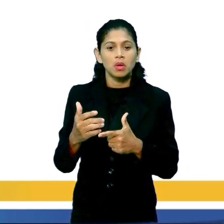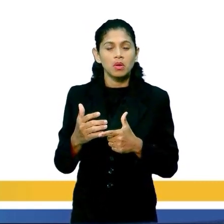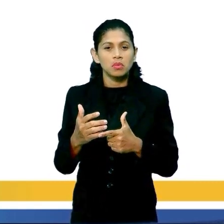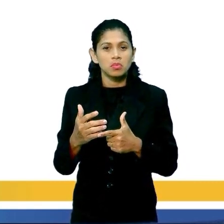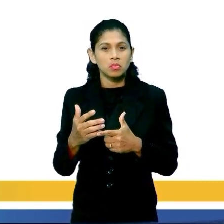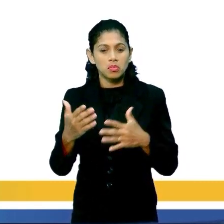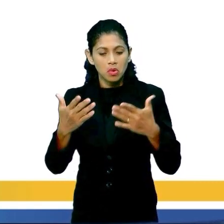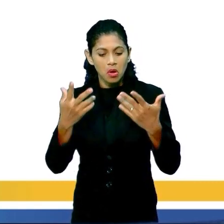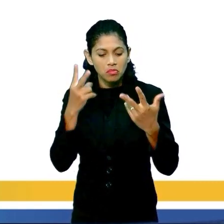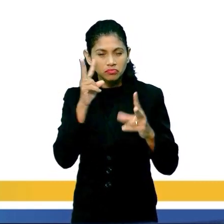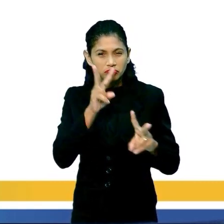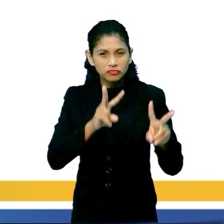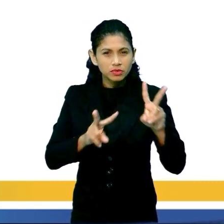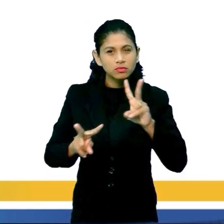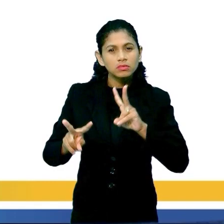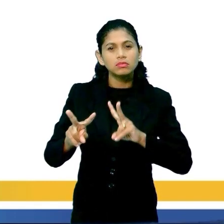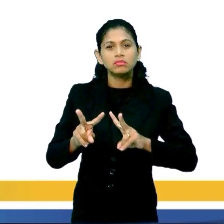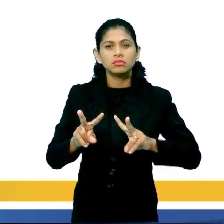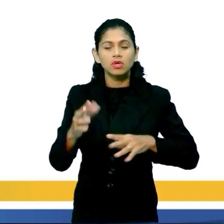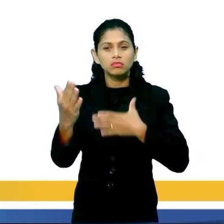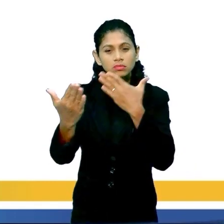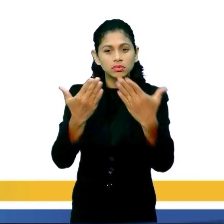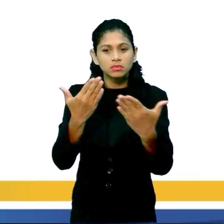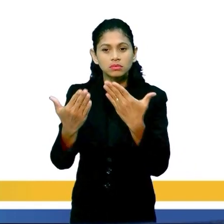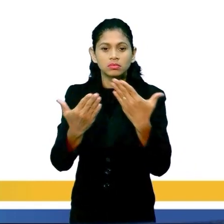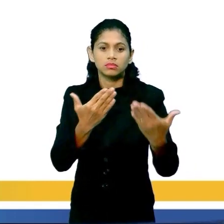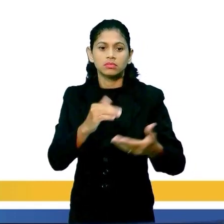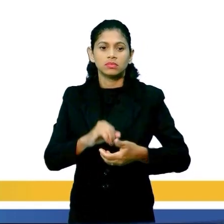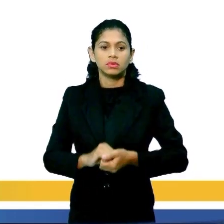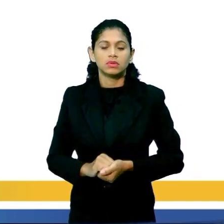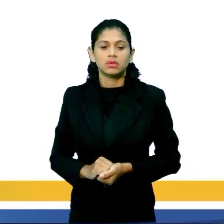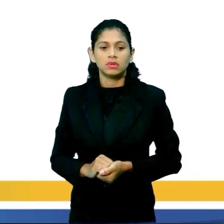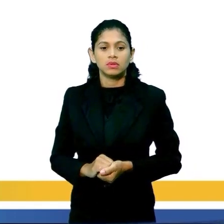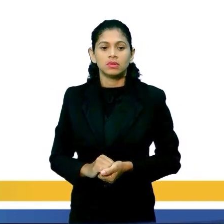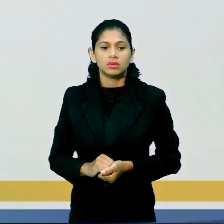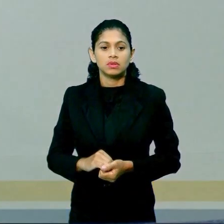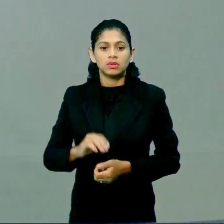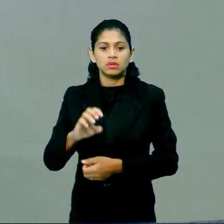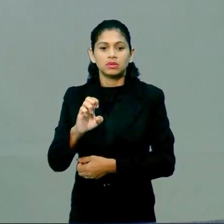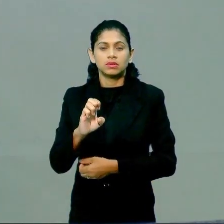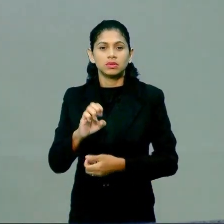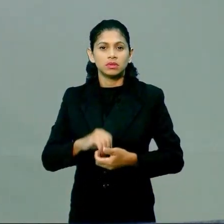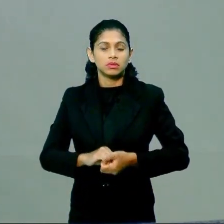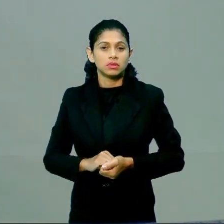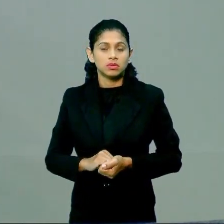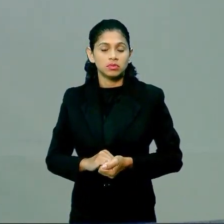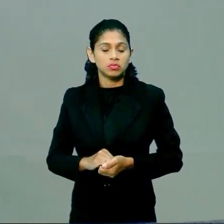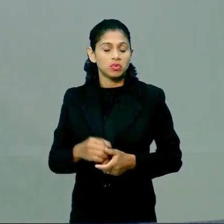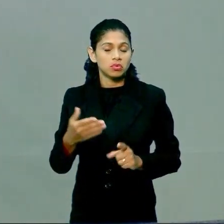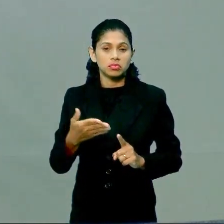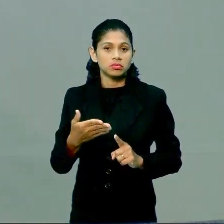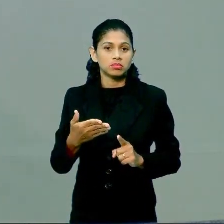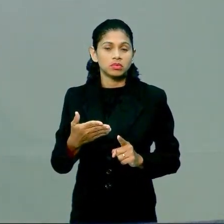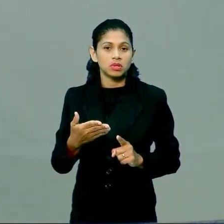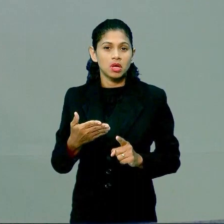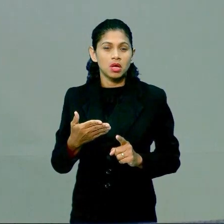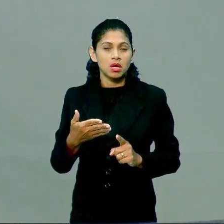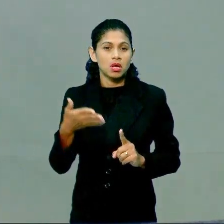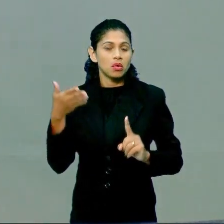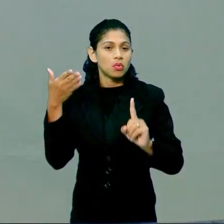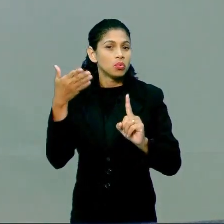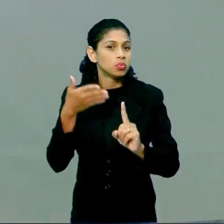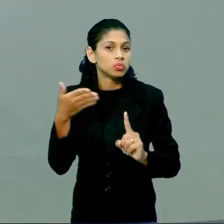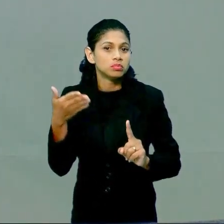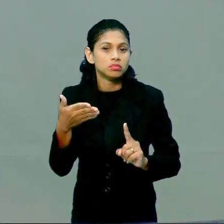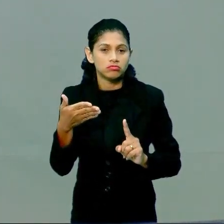letra e é uma tendência que não implica em um preo não implica galera a gente não precisa ler texto aqui né é